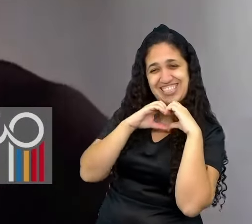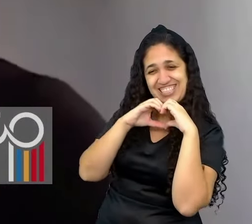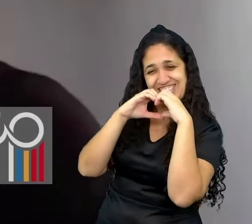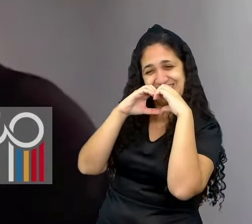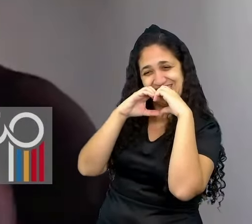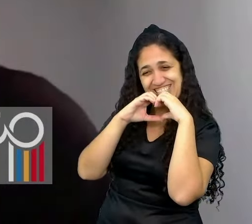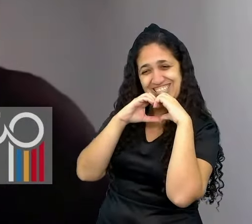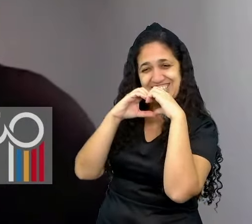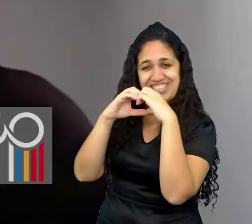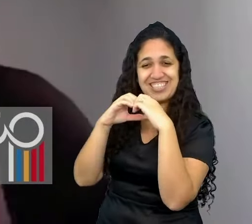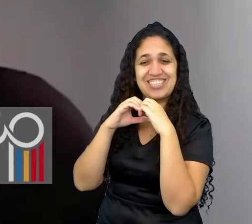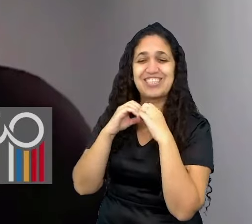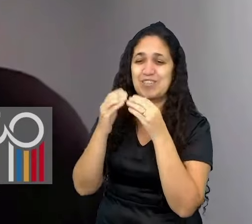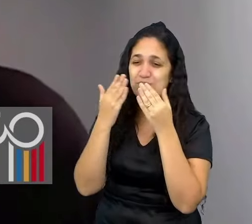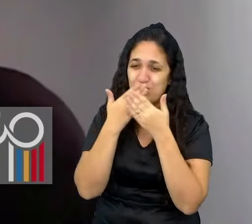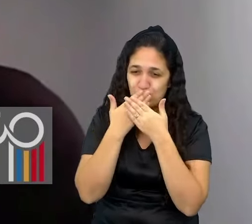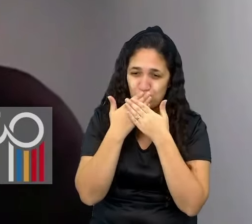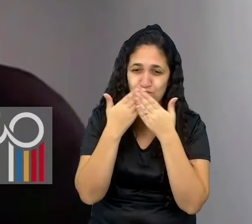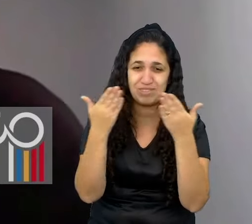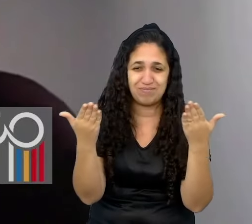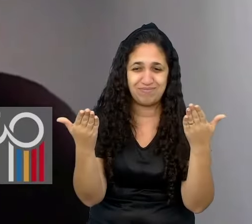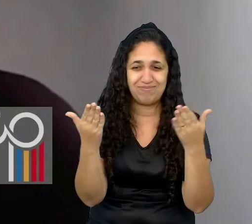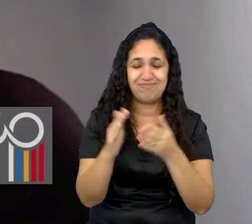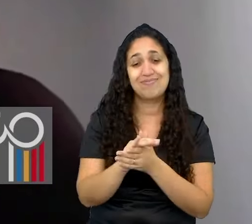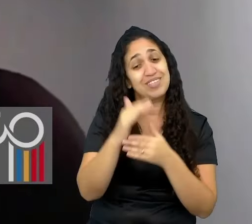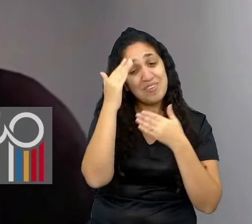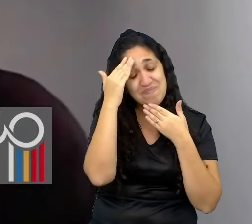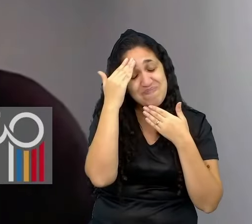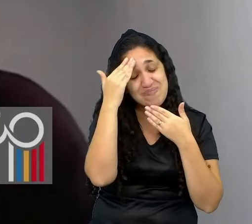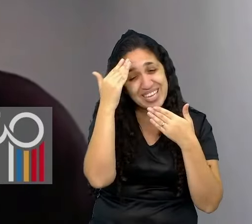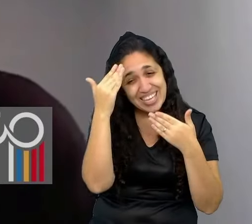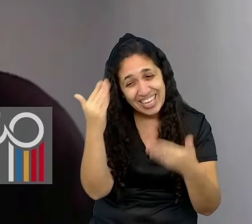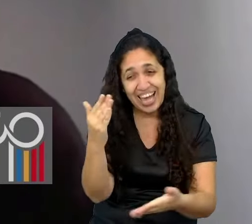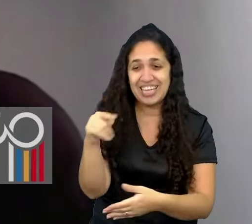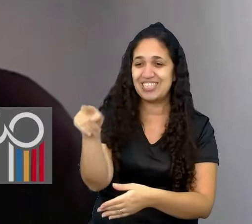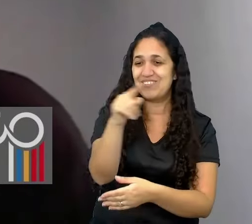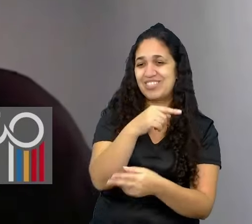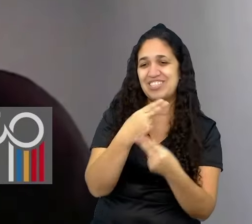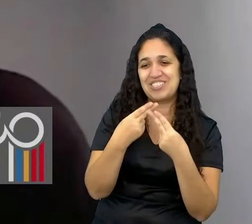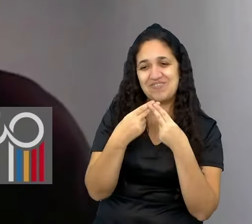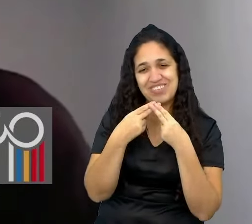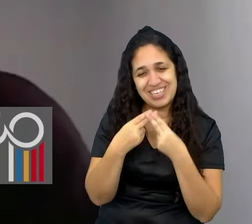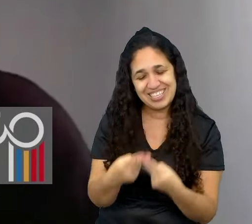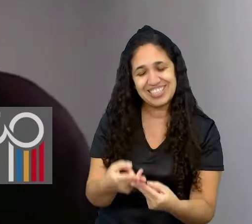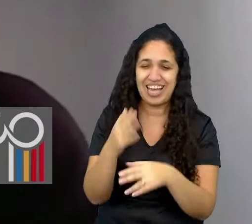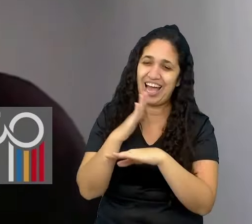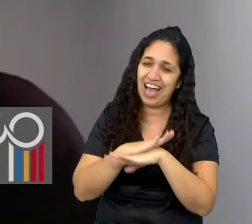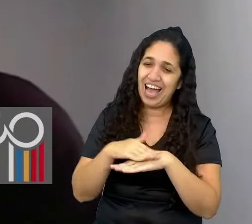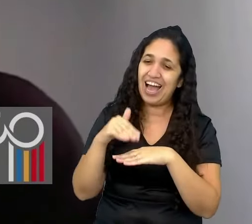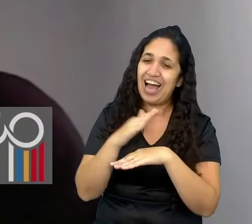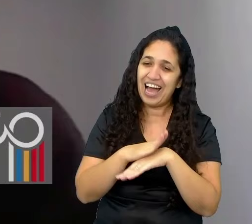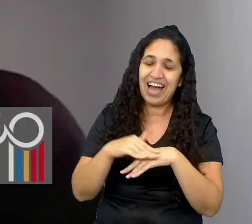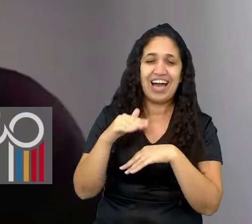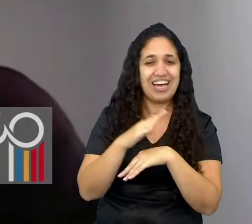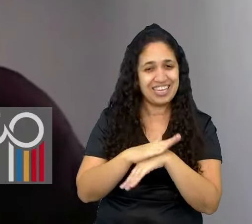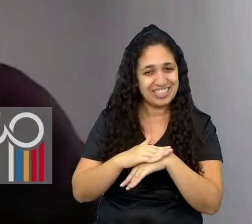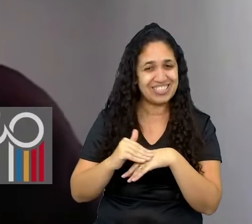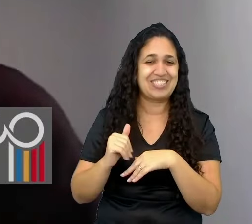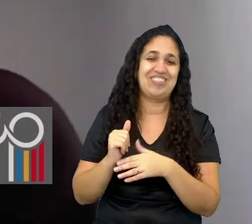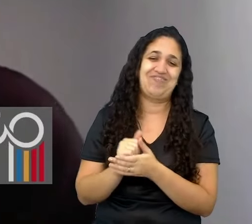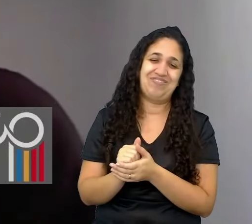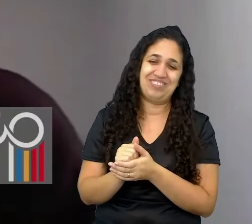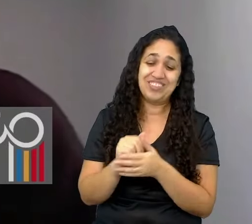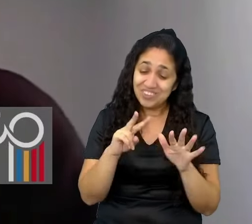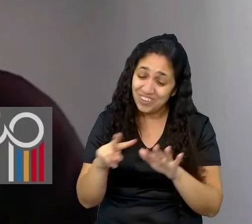com vocês. Um grande beijo. Muito obrigado pela paciência e pelo carinho que vocês me recebem